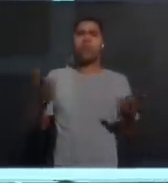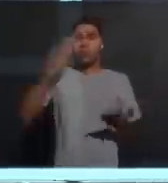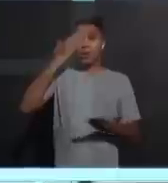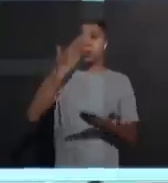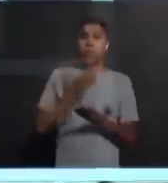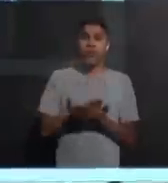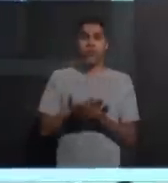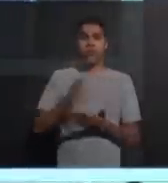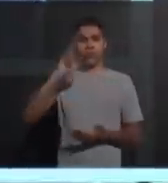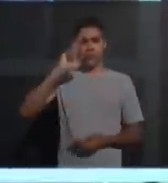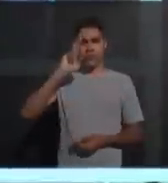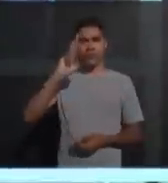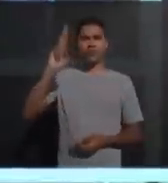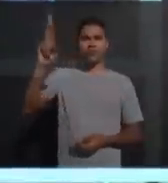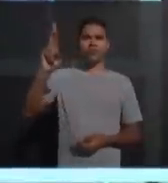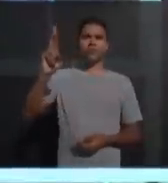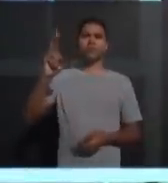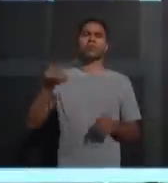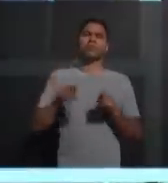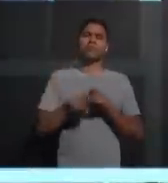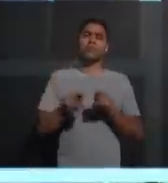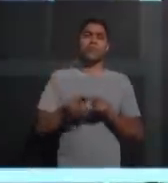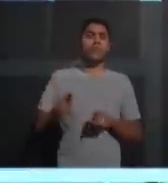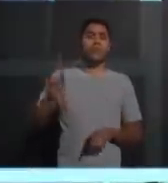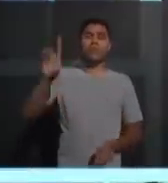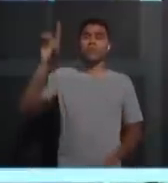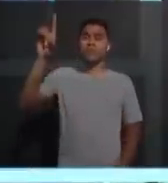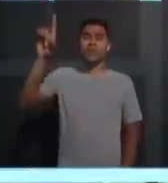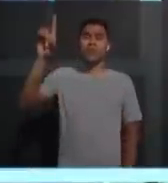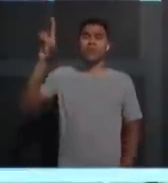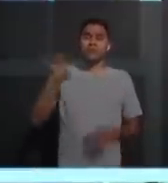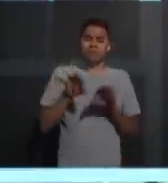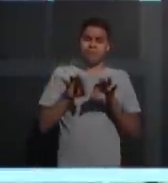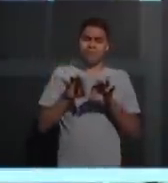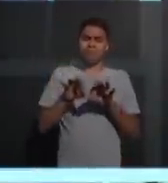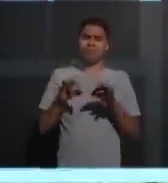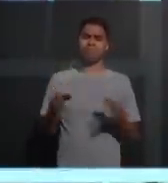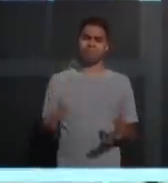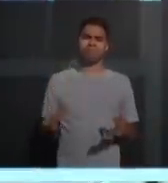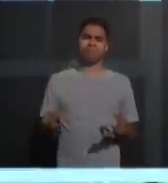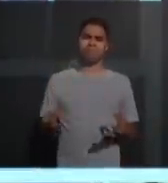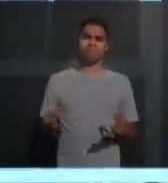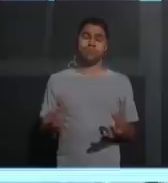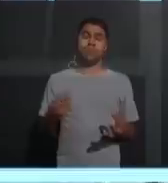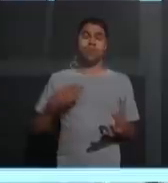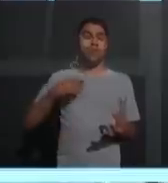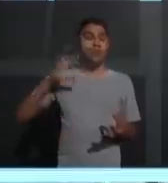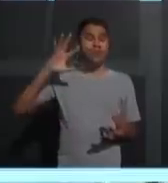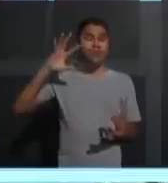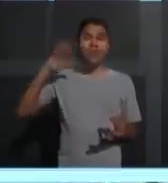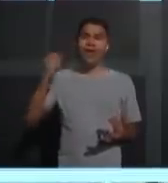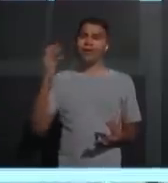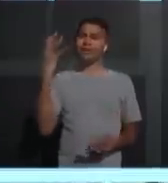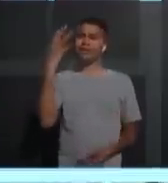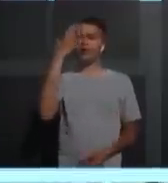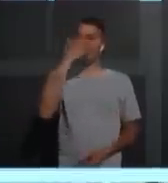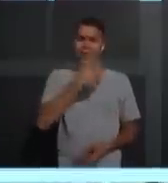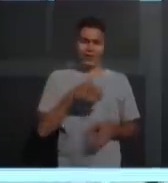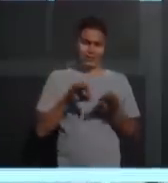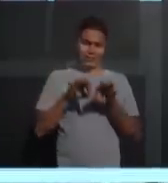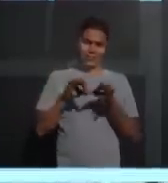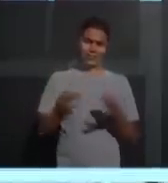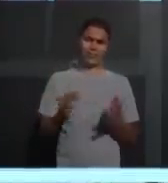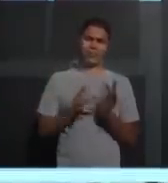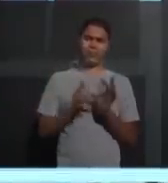confiar no senhor vemos que deus ele é um deus tão simples gente eu acho lindo essa simplicidade